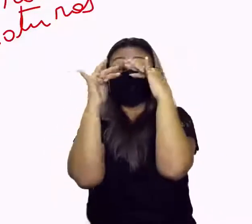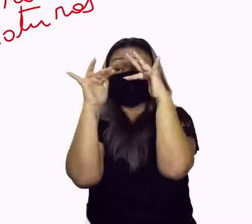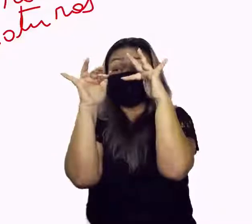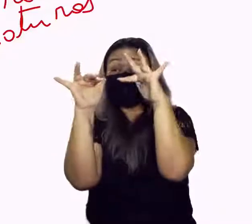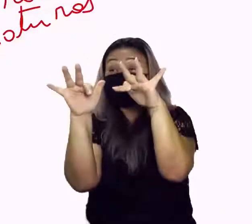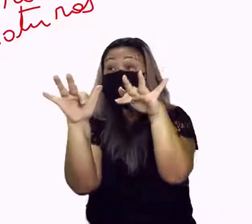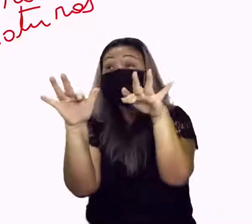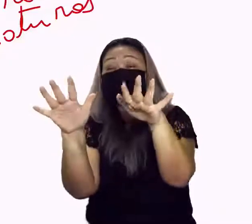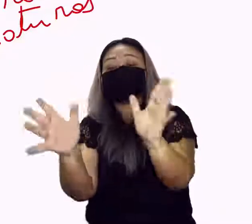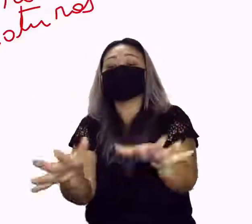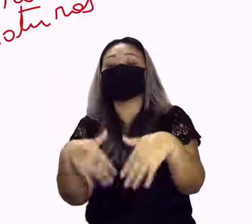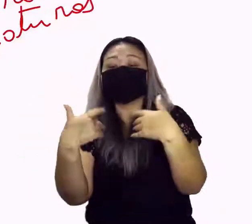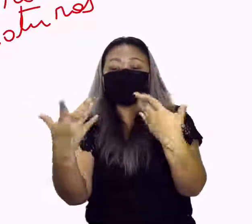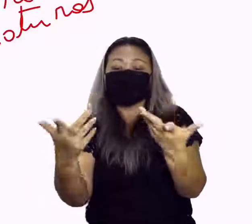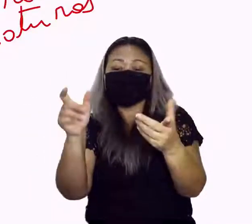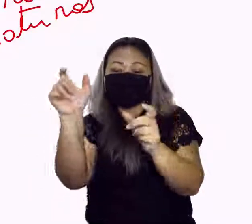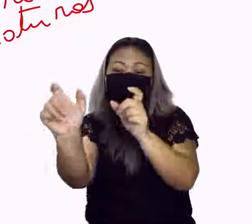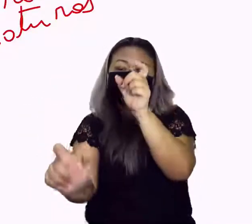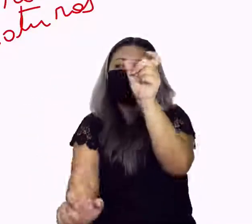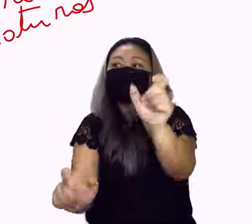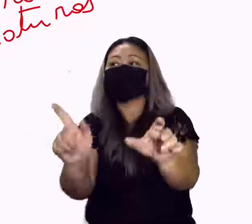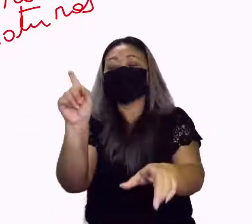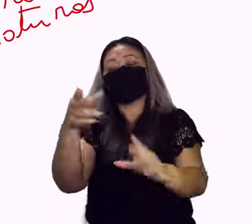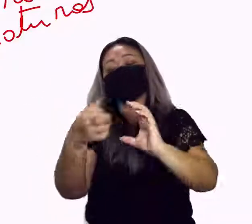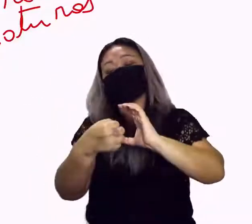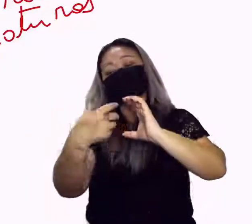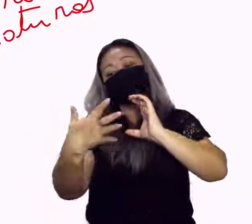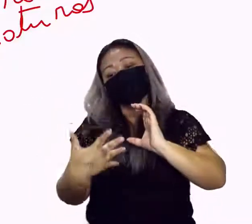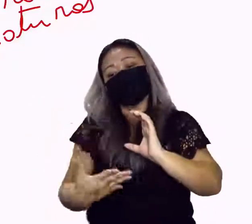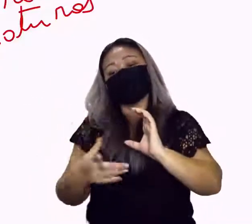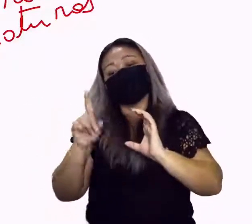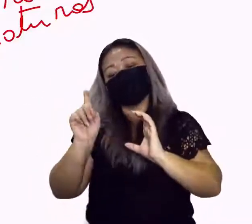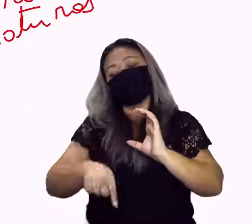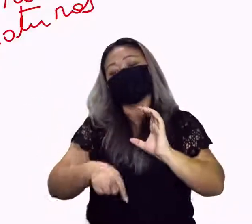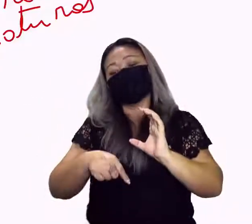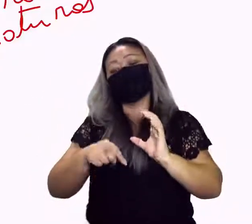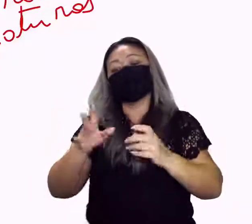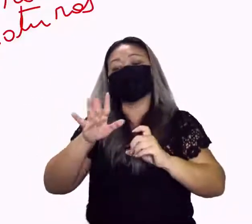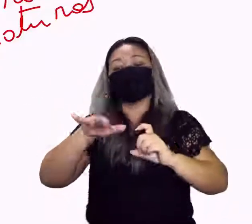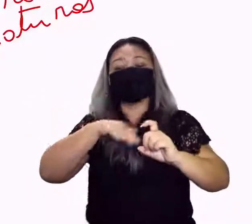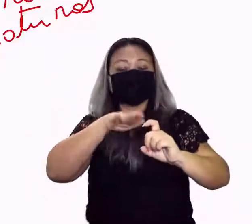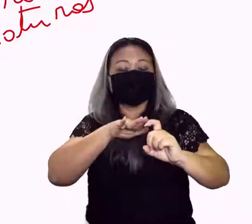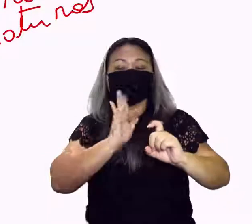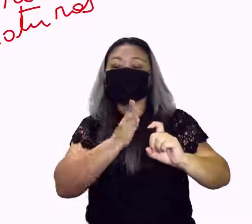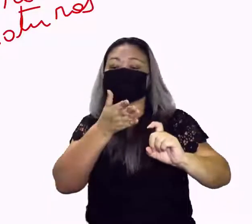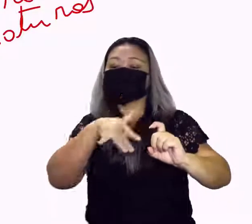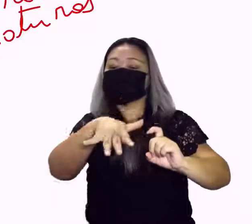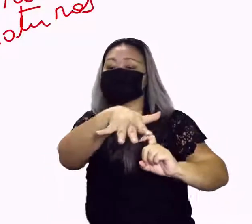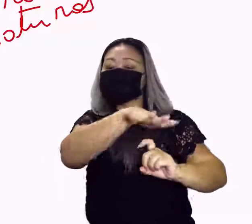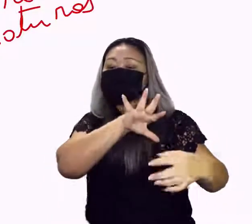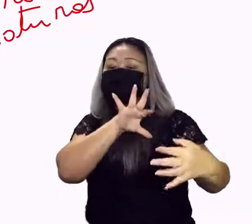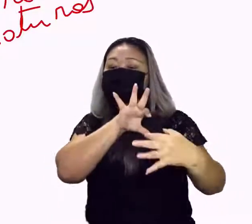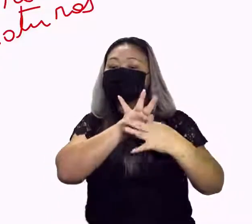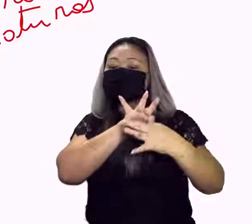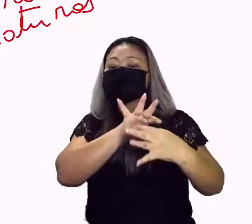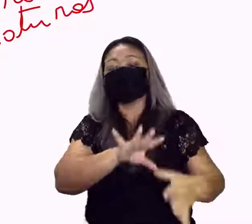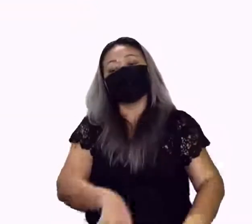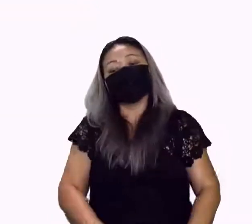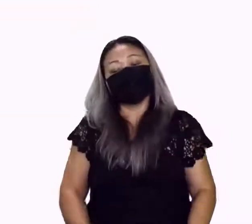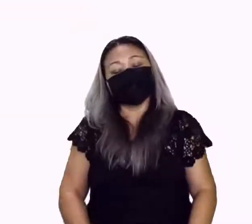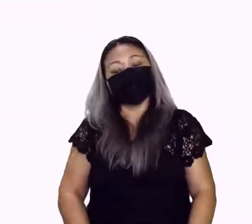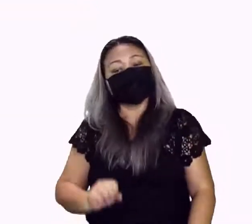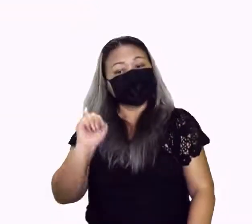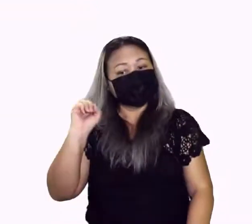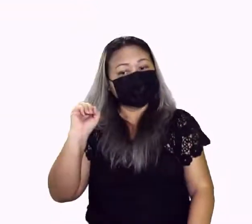pessoas. Então, são essas as características do saber mítico que envolve.